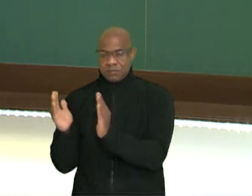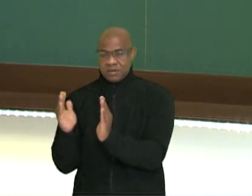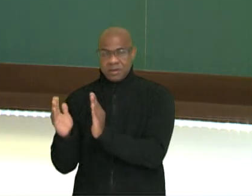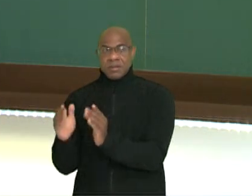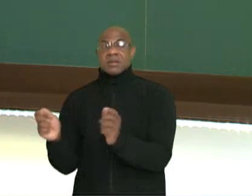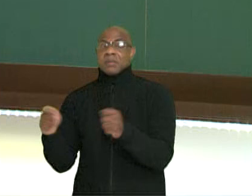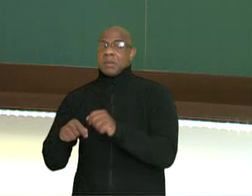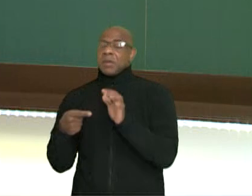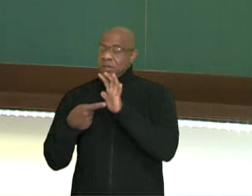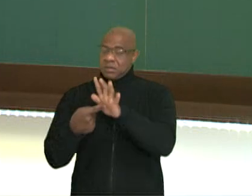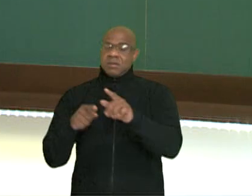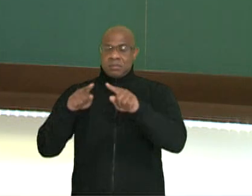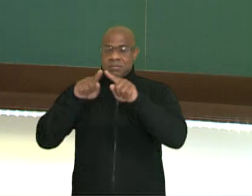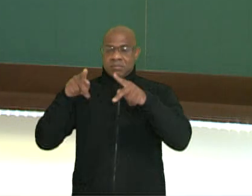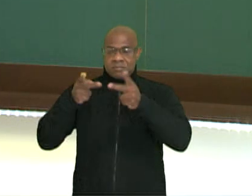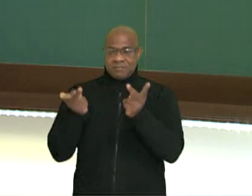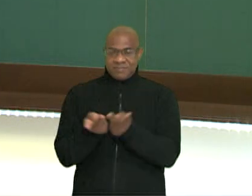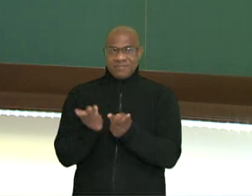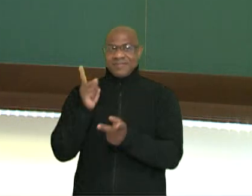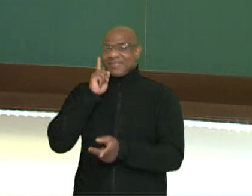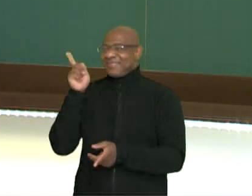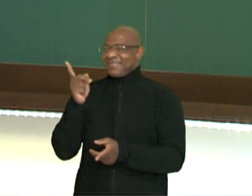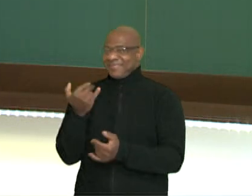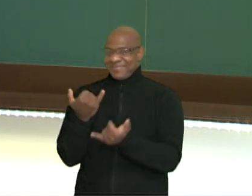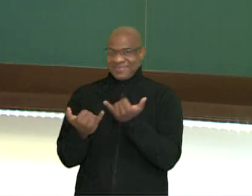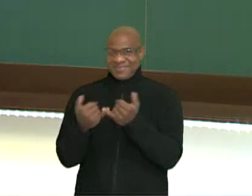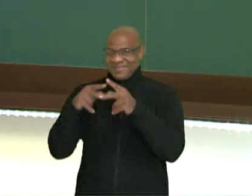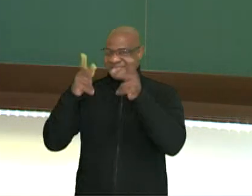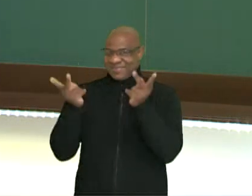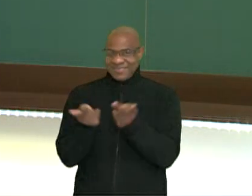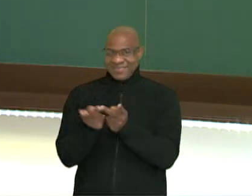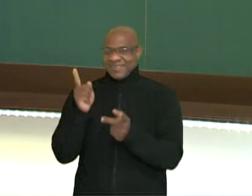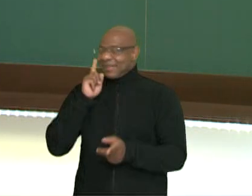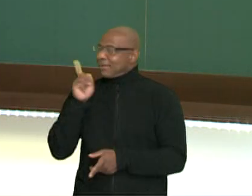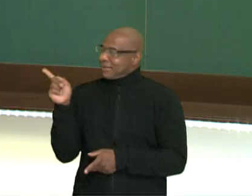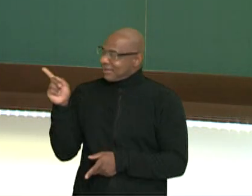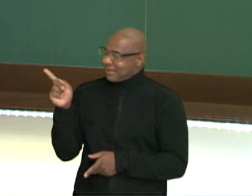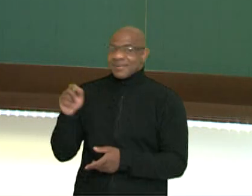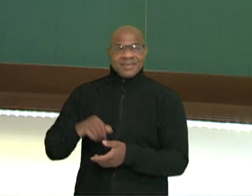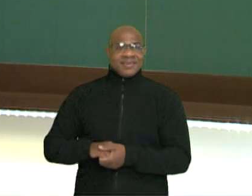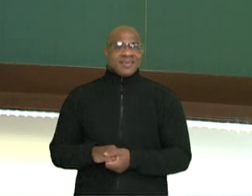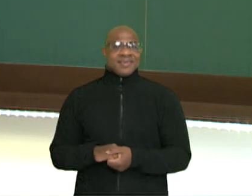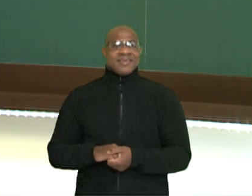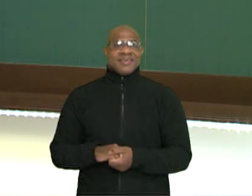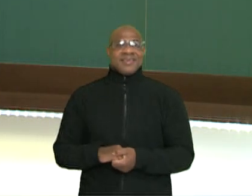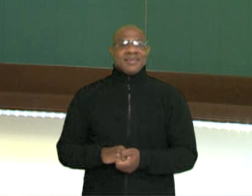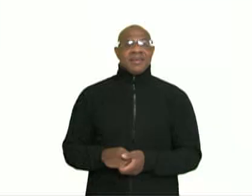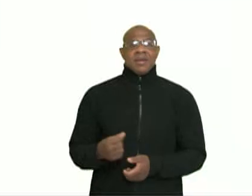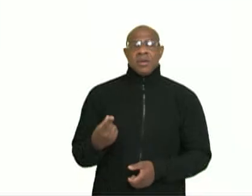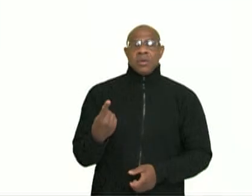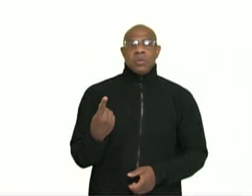ser representado nesse gráfico de pizza aqui, ok? Onde a gente consegue enxergar que o maior é esse aqui, de